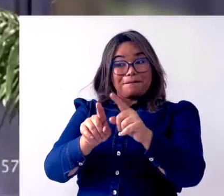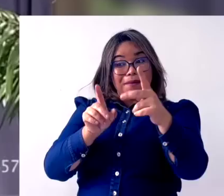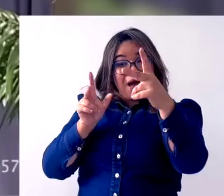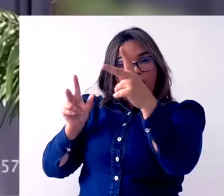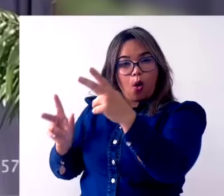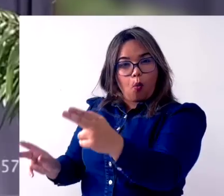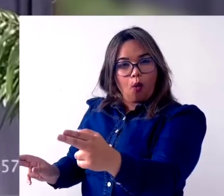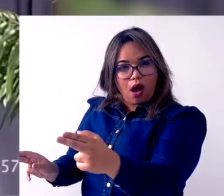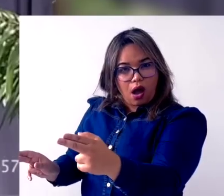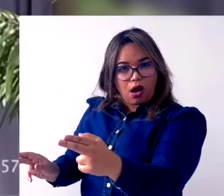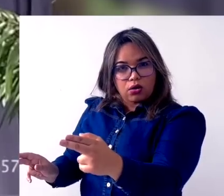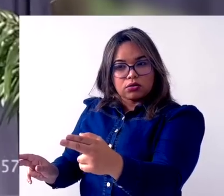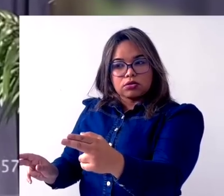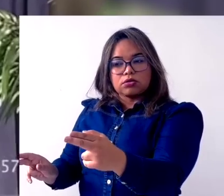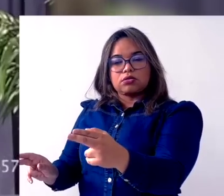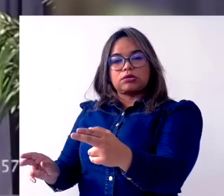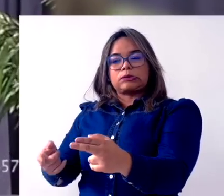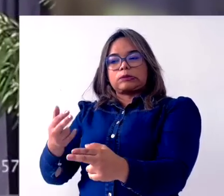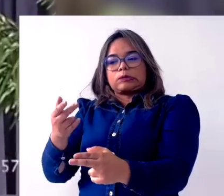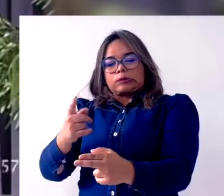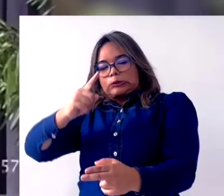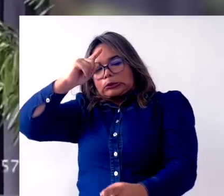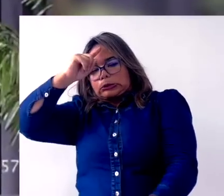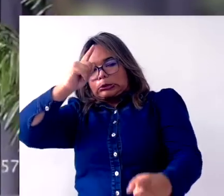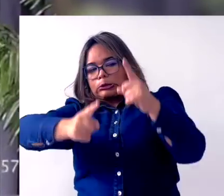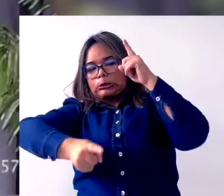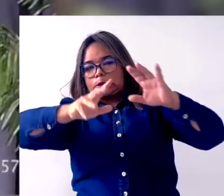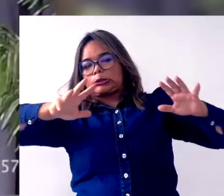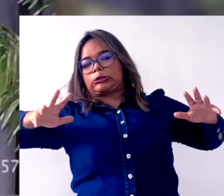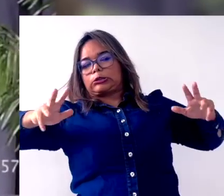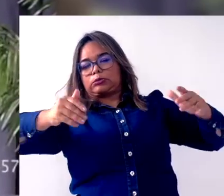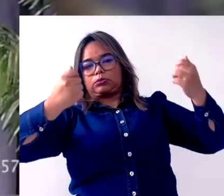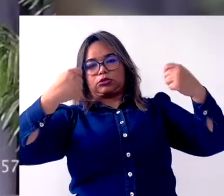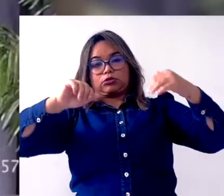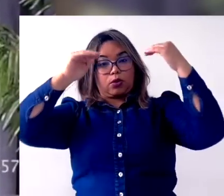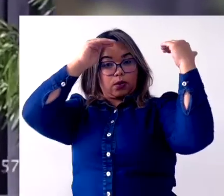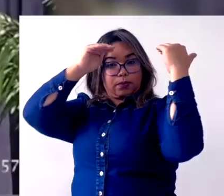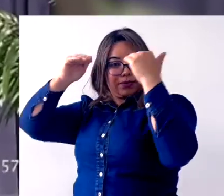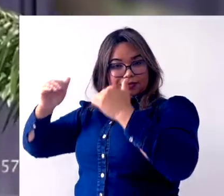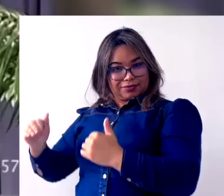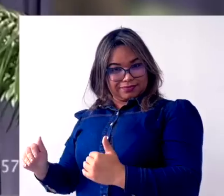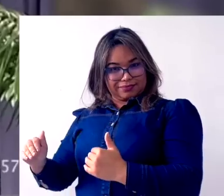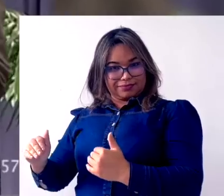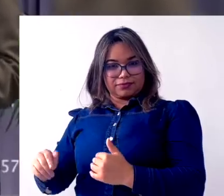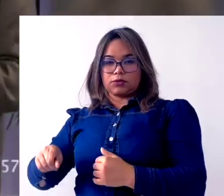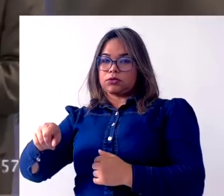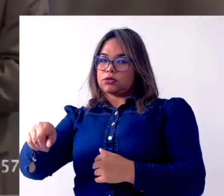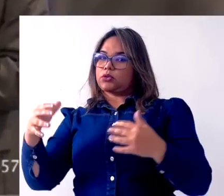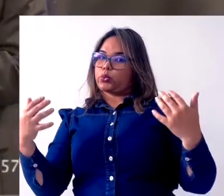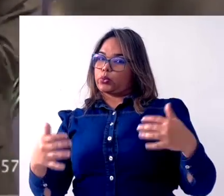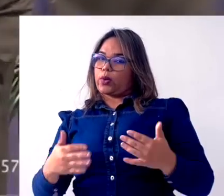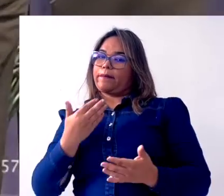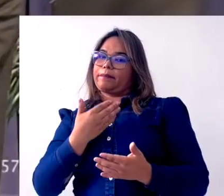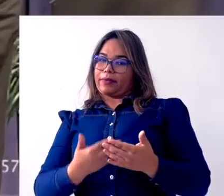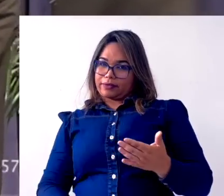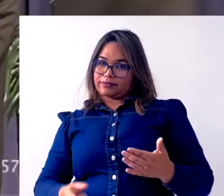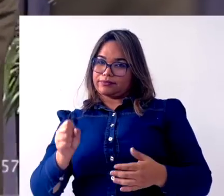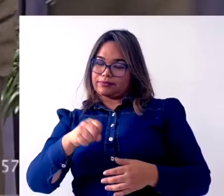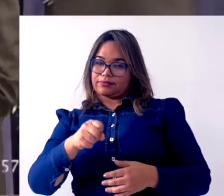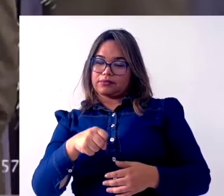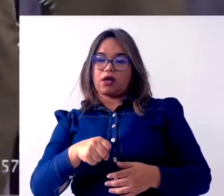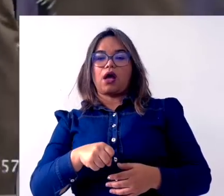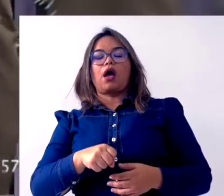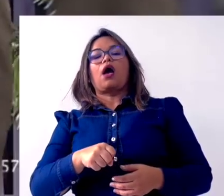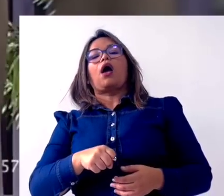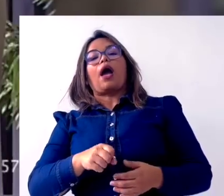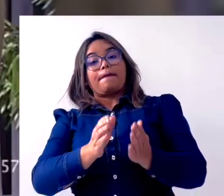e eles estão forçando que o mundo inteiro obedeça a Roma, então eu não estaria encrencado? Claro que sim, mas é isso mesmo que a